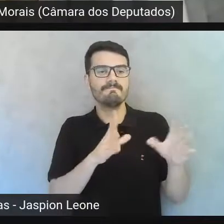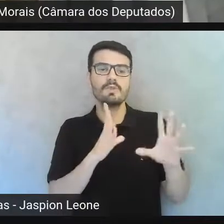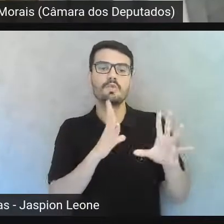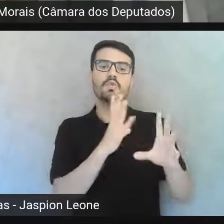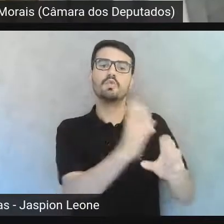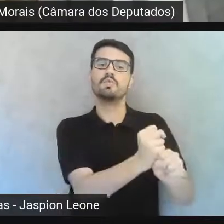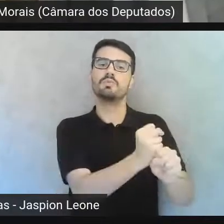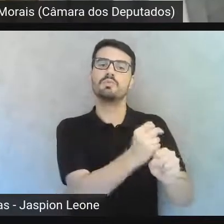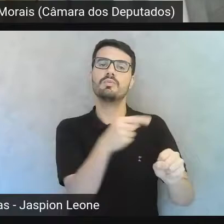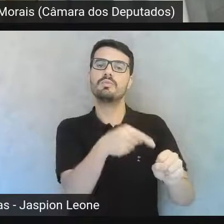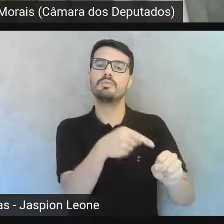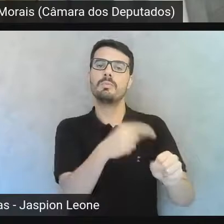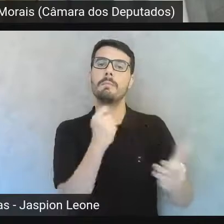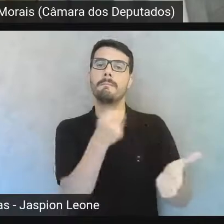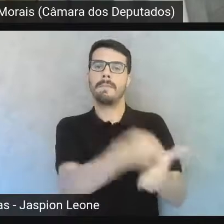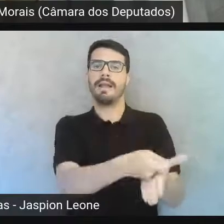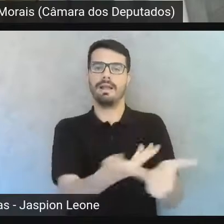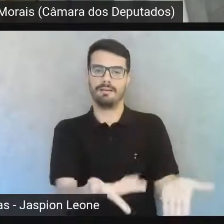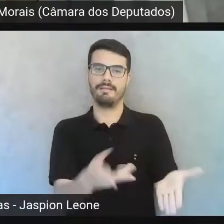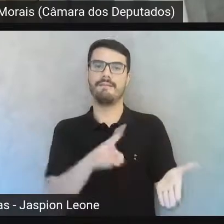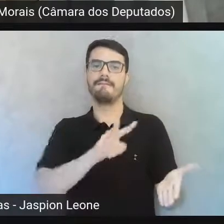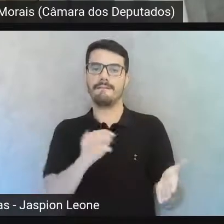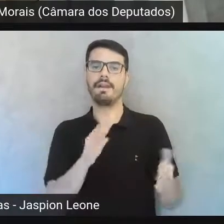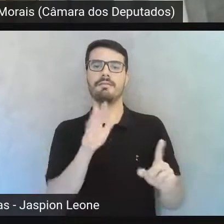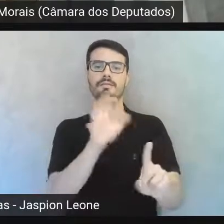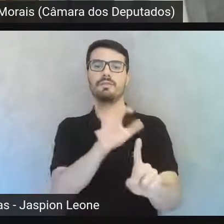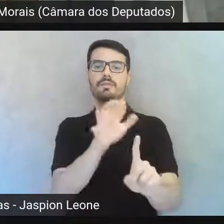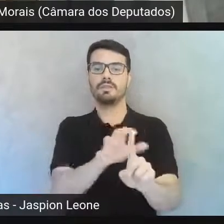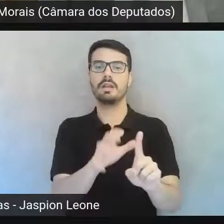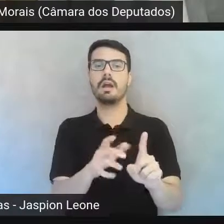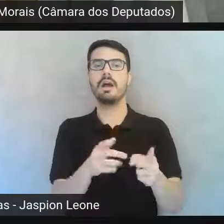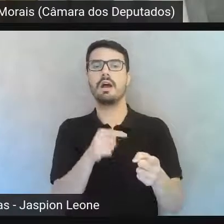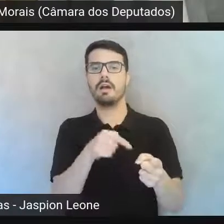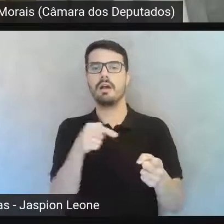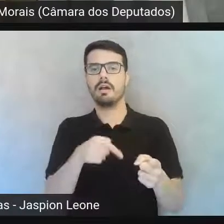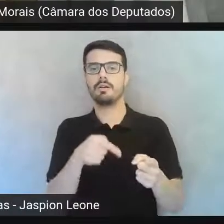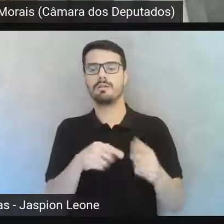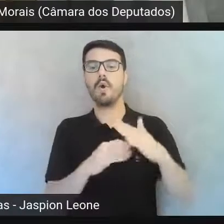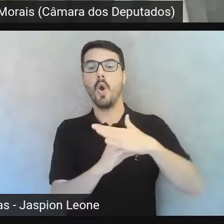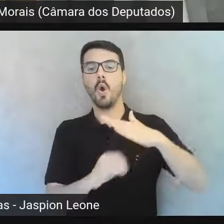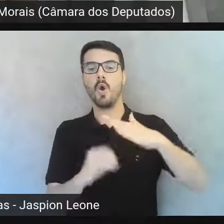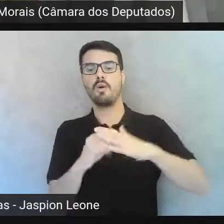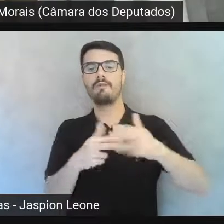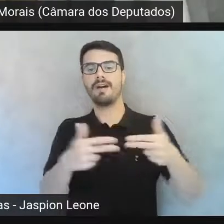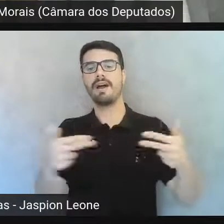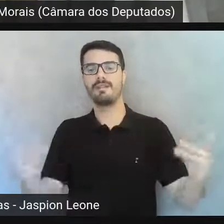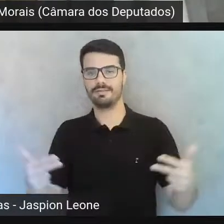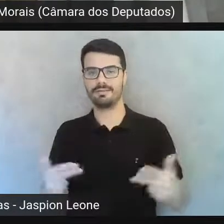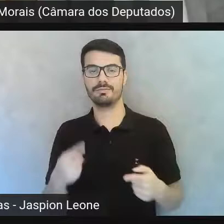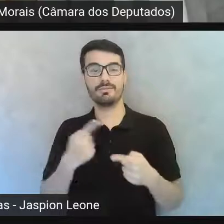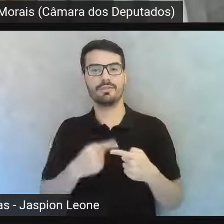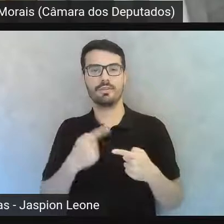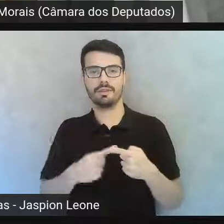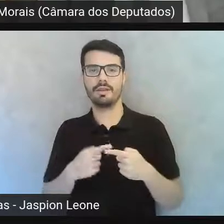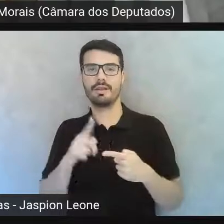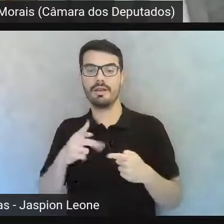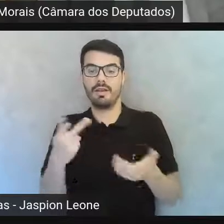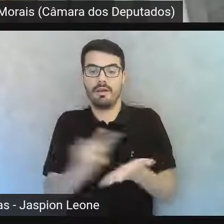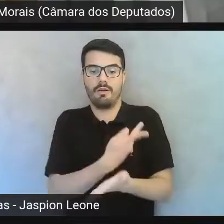tempo. E isso vai afetar os orçamentos dos órgãos públicos. Isso é uma